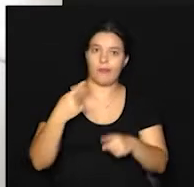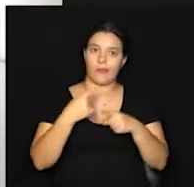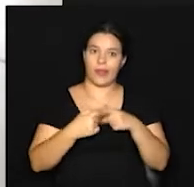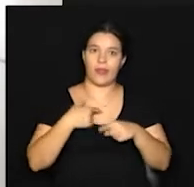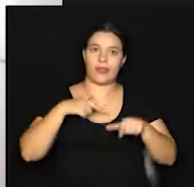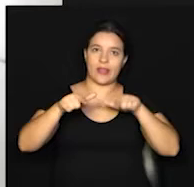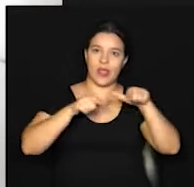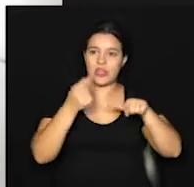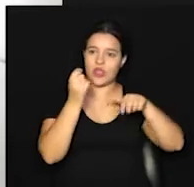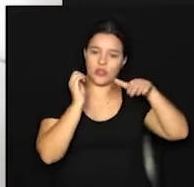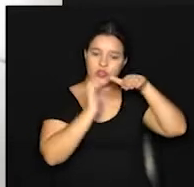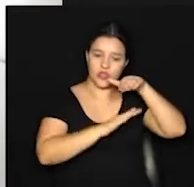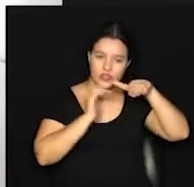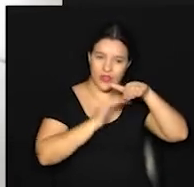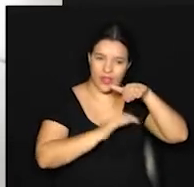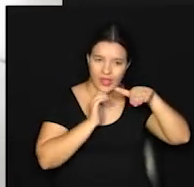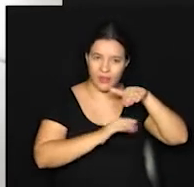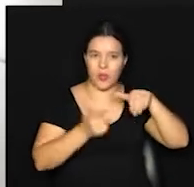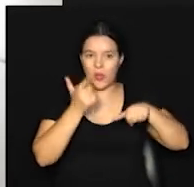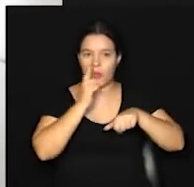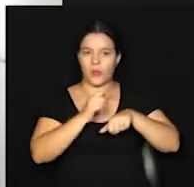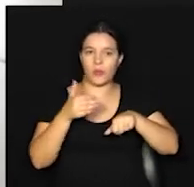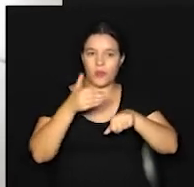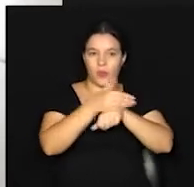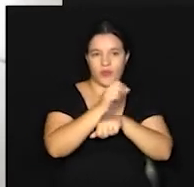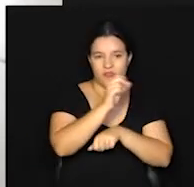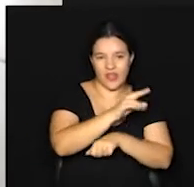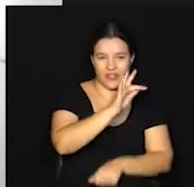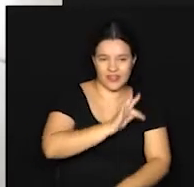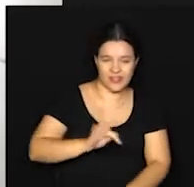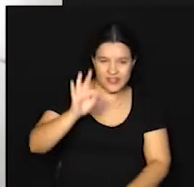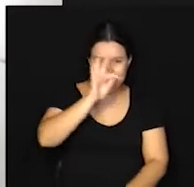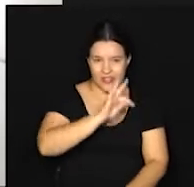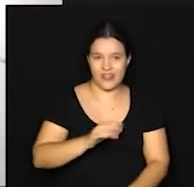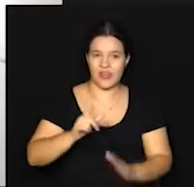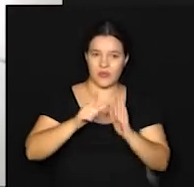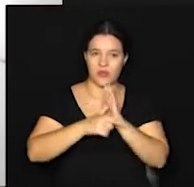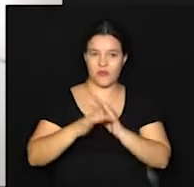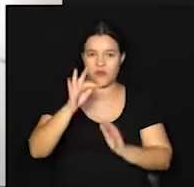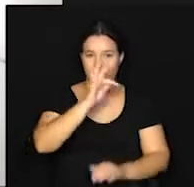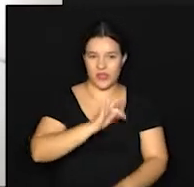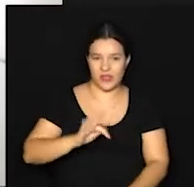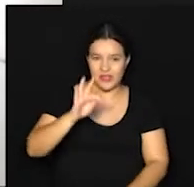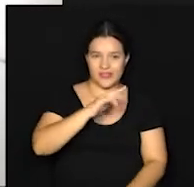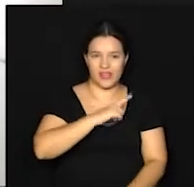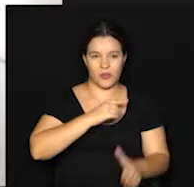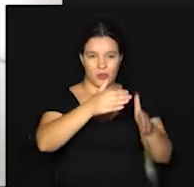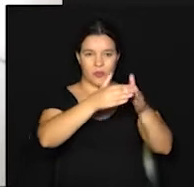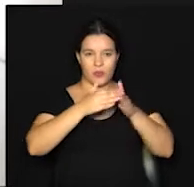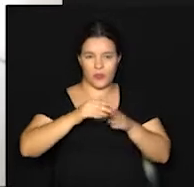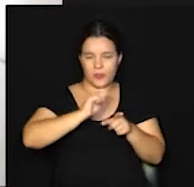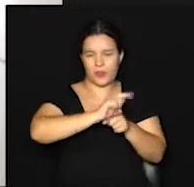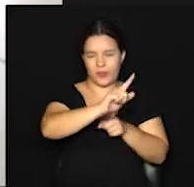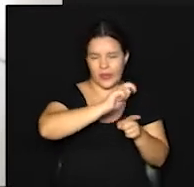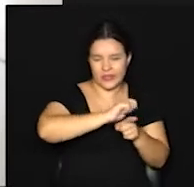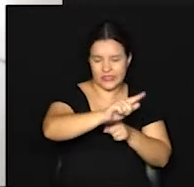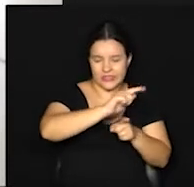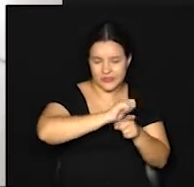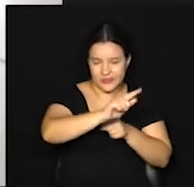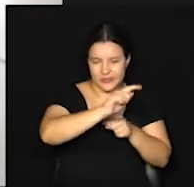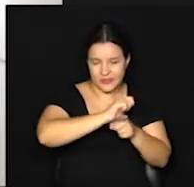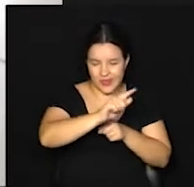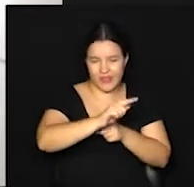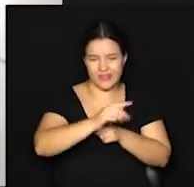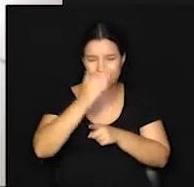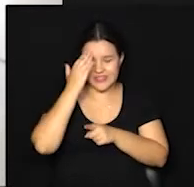juntar dinheiro para poder entrar na faculdade, depois consegui fazer faculdade com financiamento educativo, toda